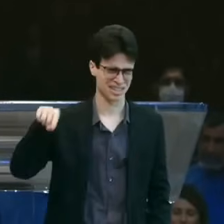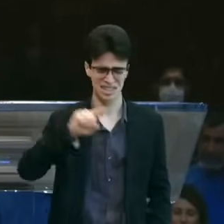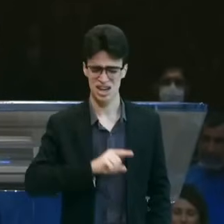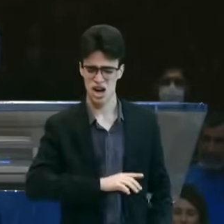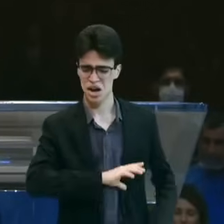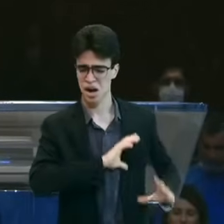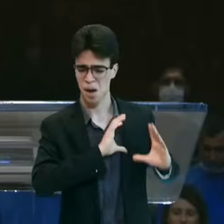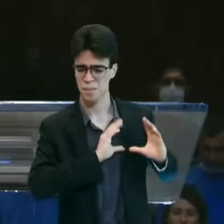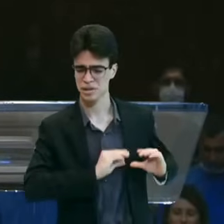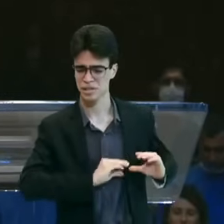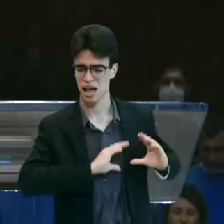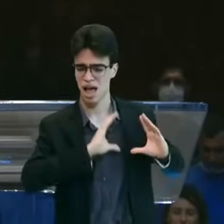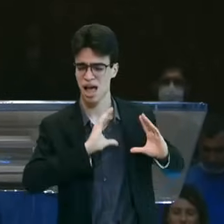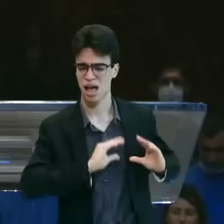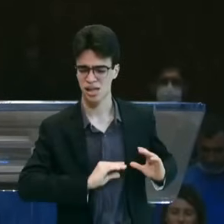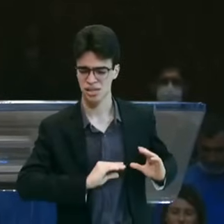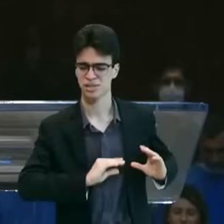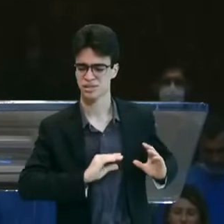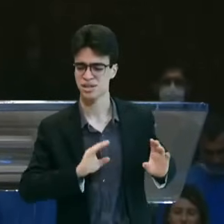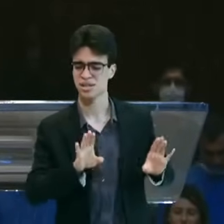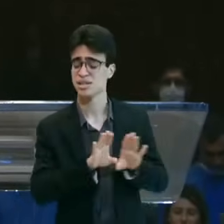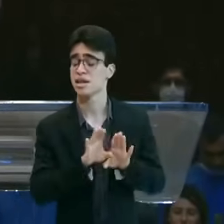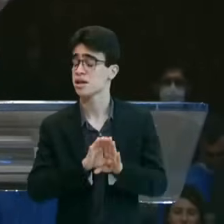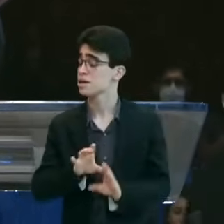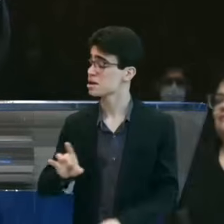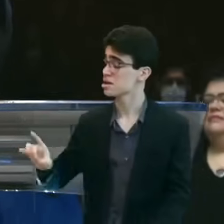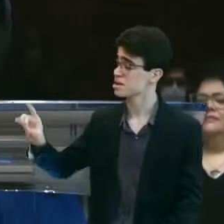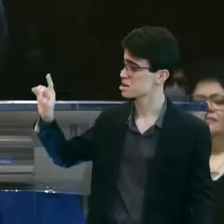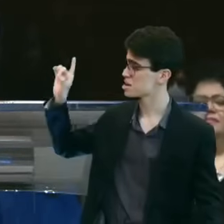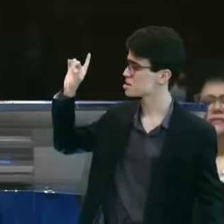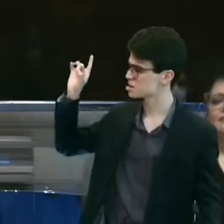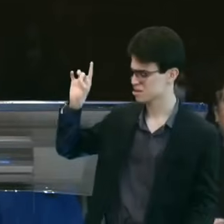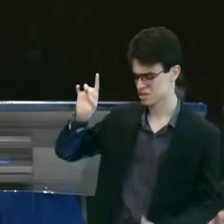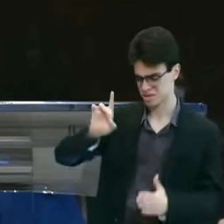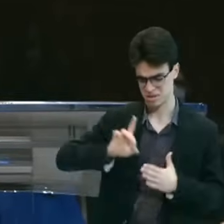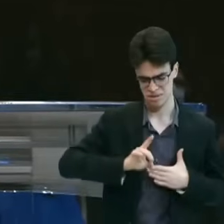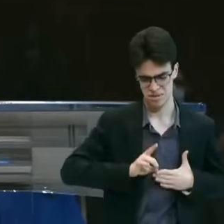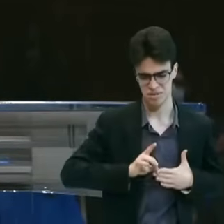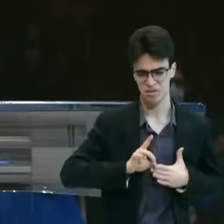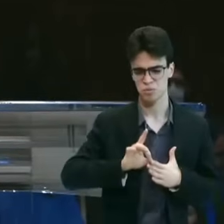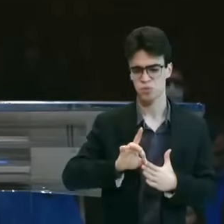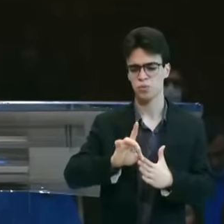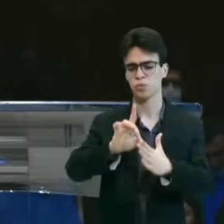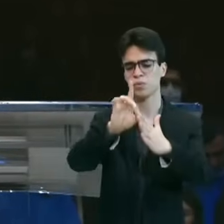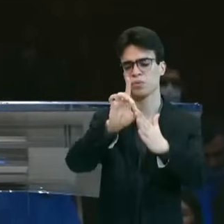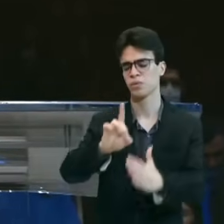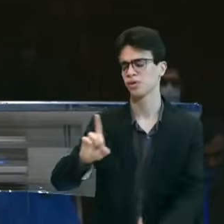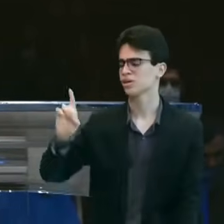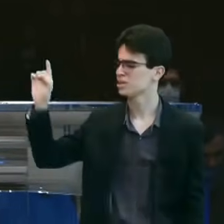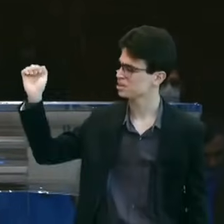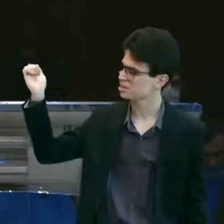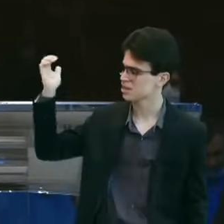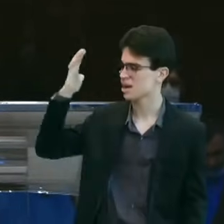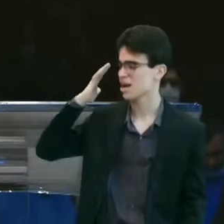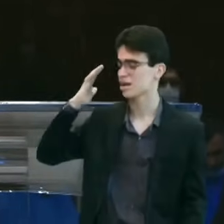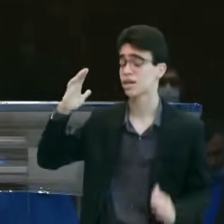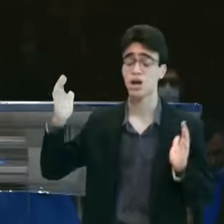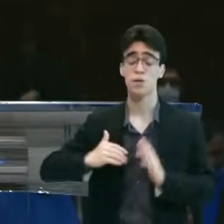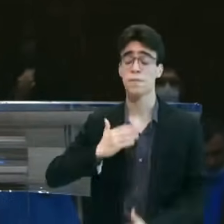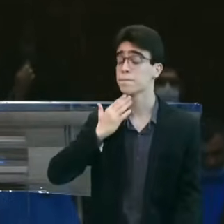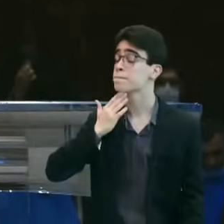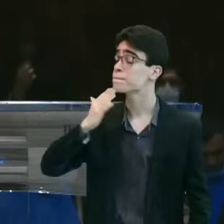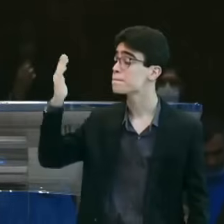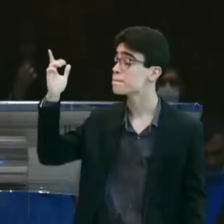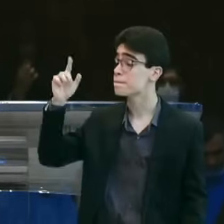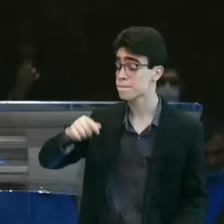quebrantadas. E que o Senhor possa movê-los na direção da tua graça. Mas eu quero te pedir